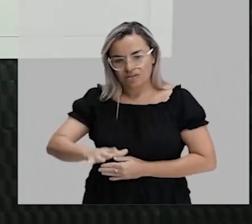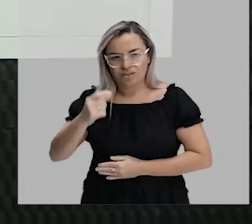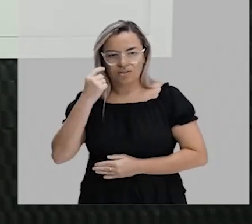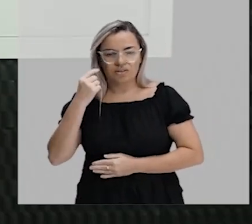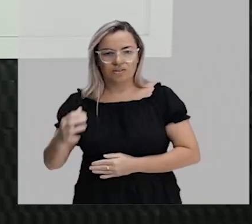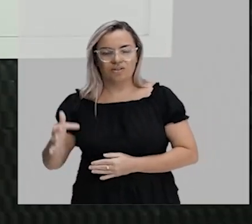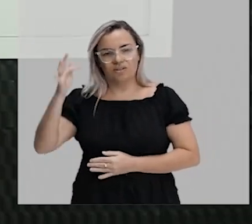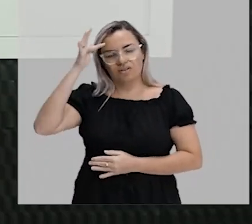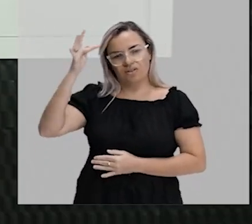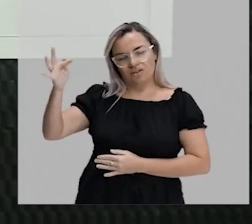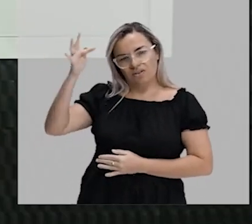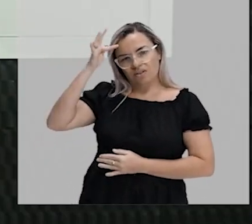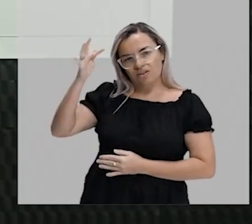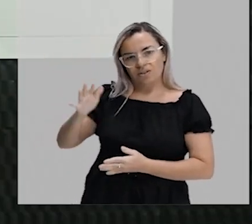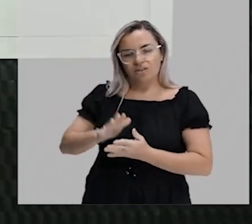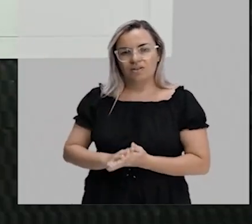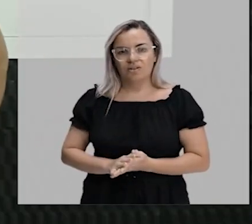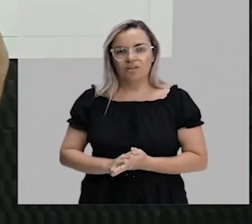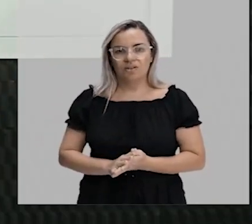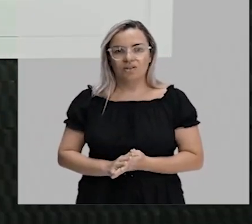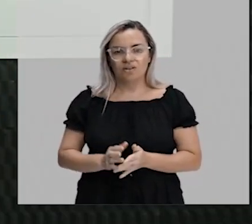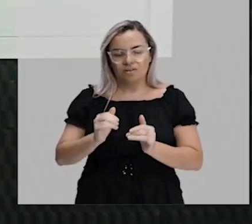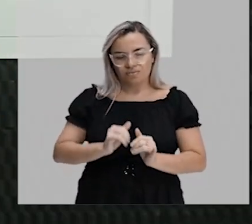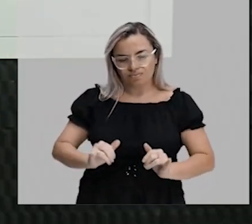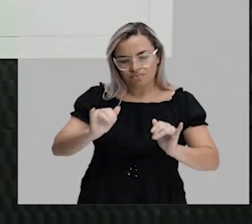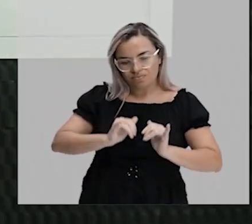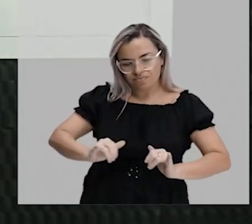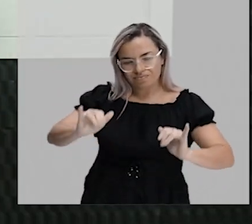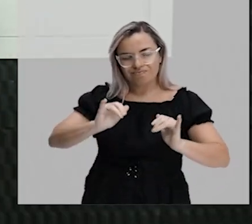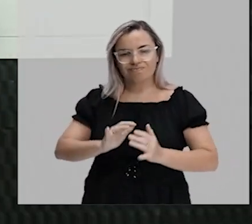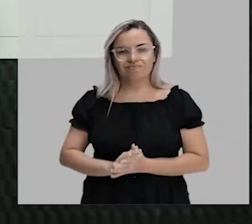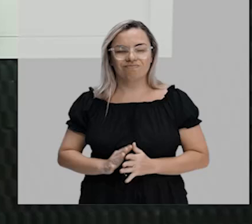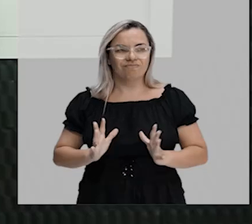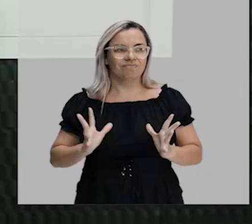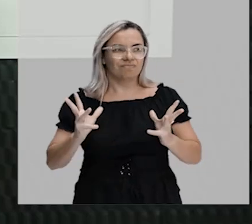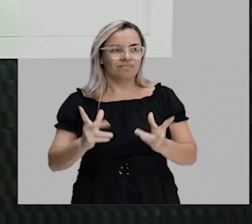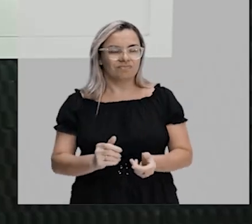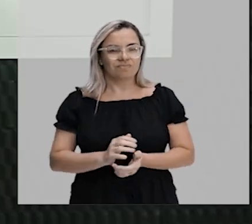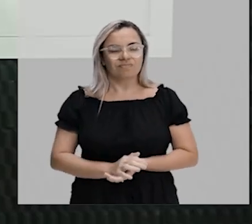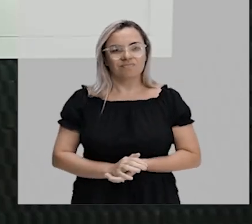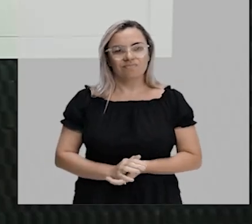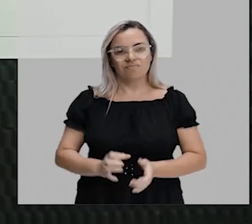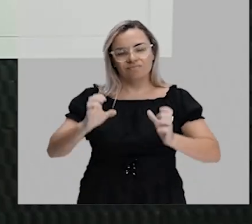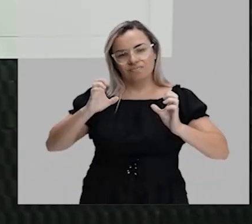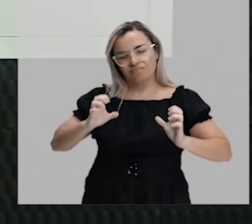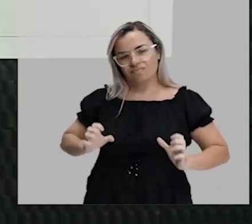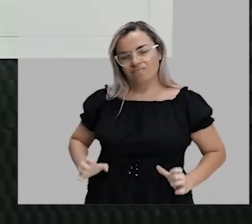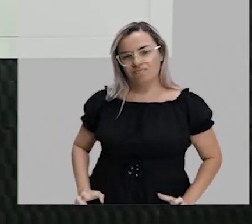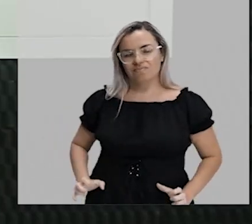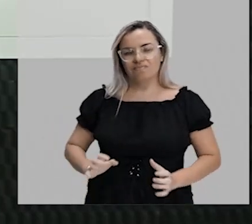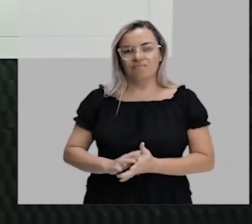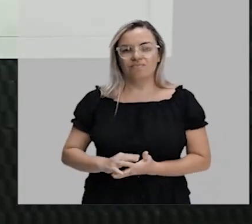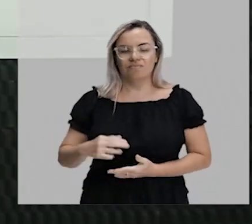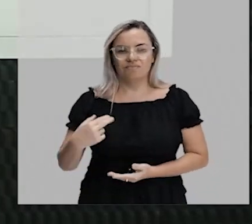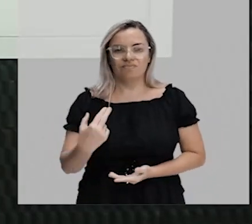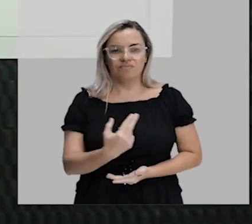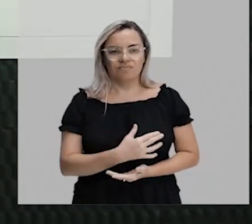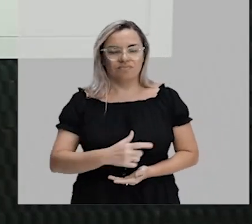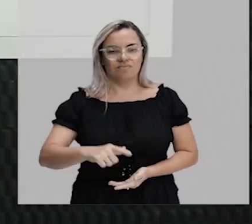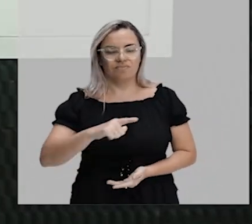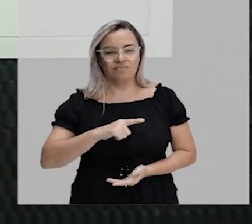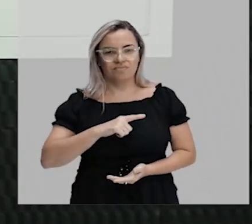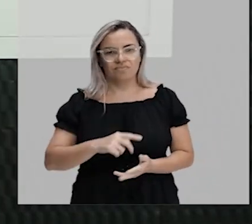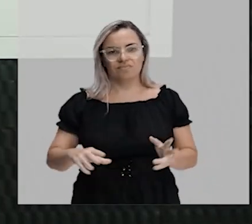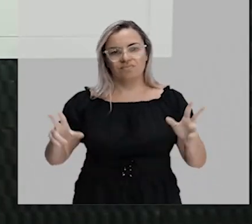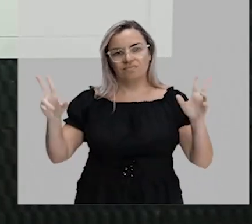da filosofia para compartilhar com os senhores, que é a parte sobre ética. Nós já temos conteúdo aqui